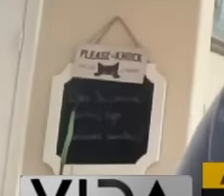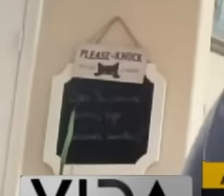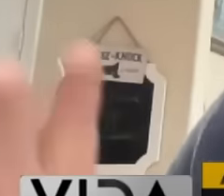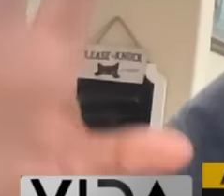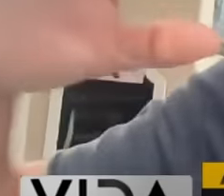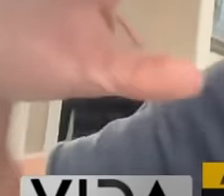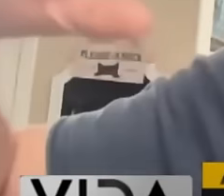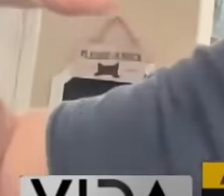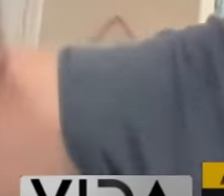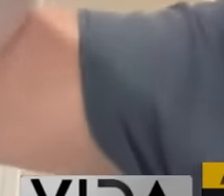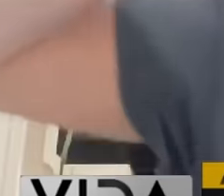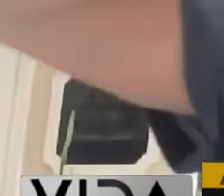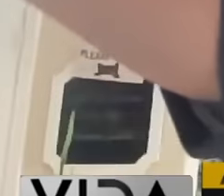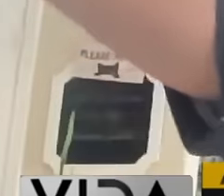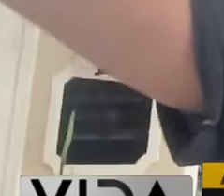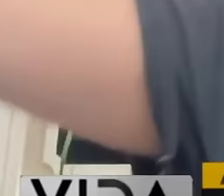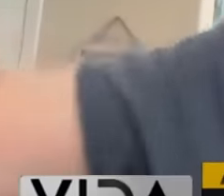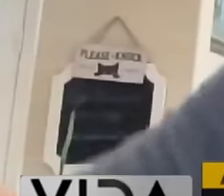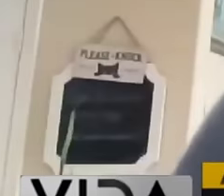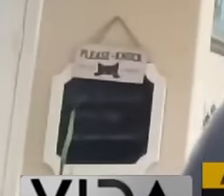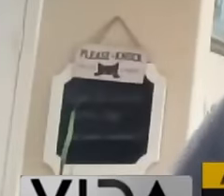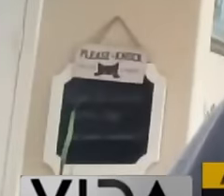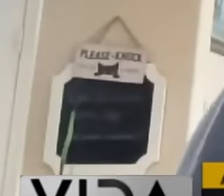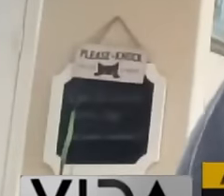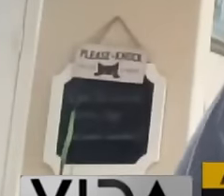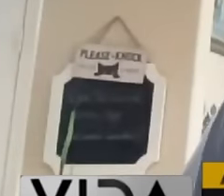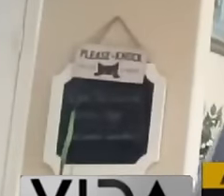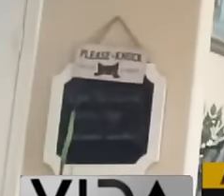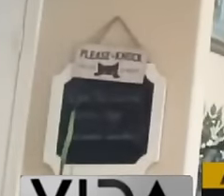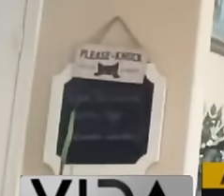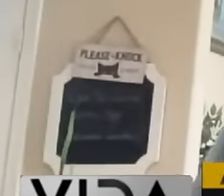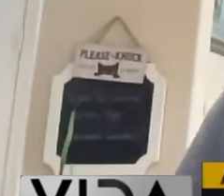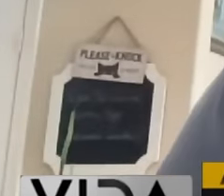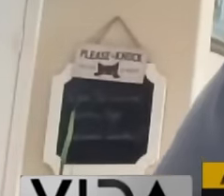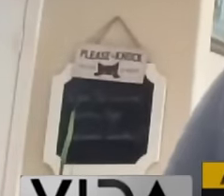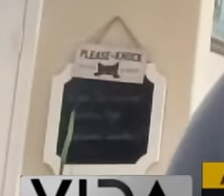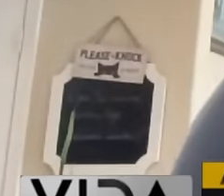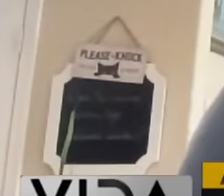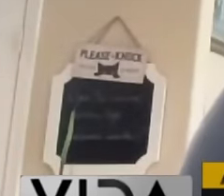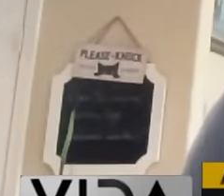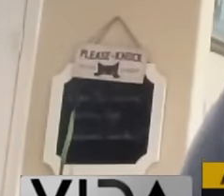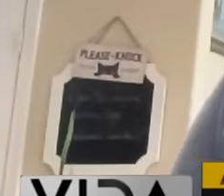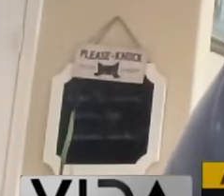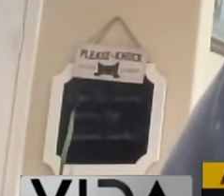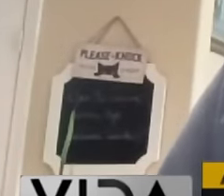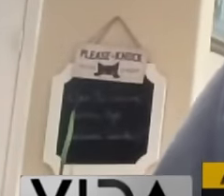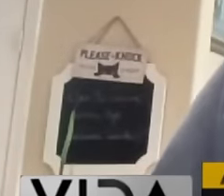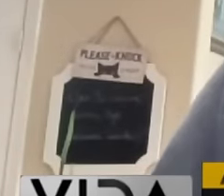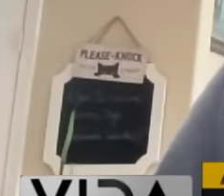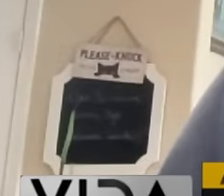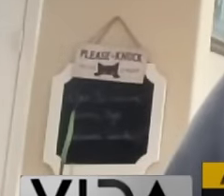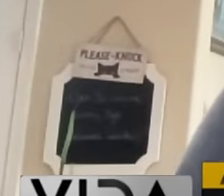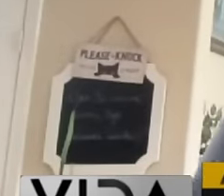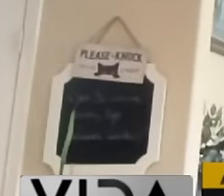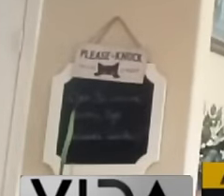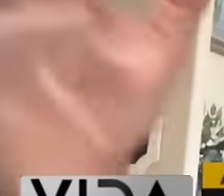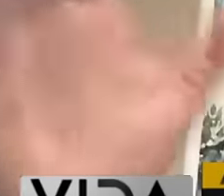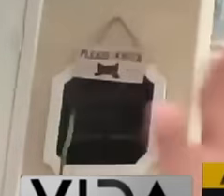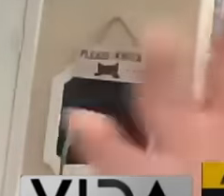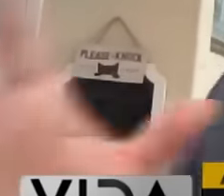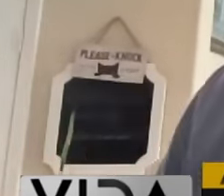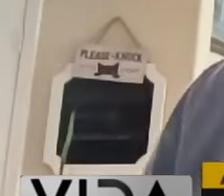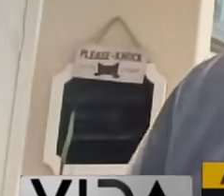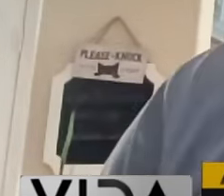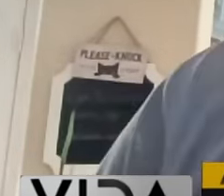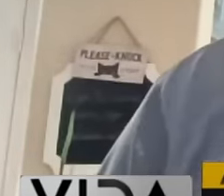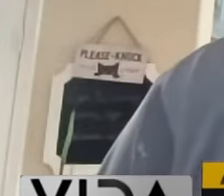mundo. Cara, eu conheço vários países do mundo, já viajei para vários países que são democraticamente conhecidos, países